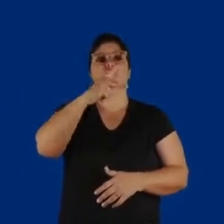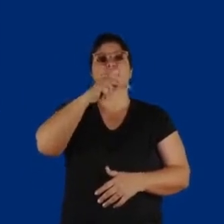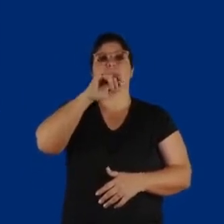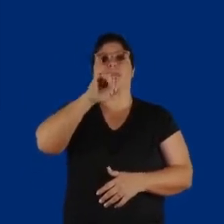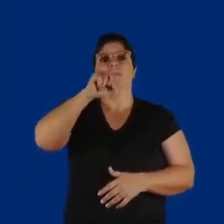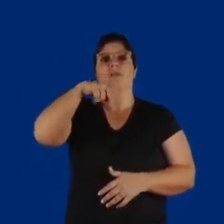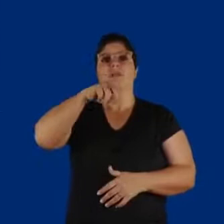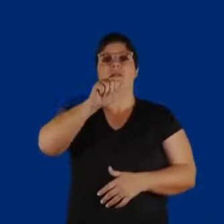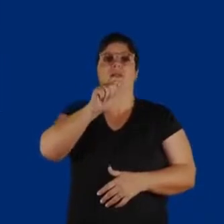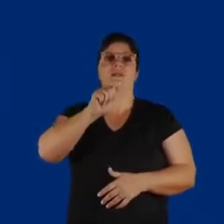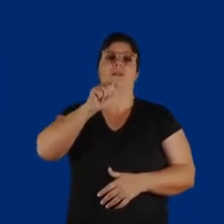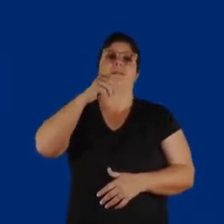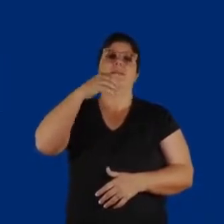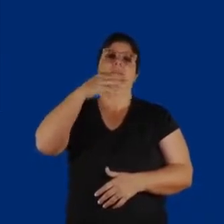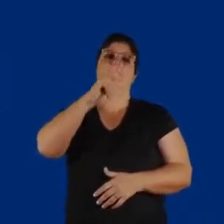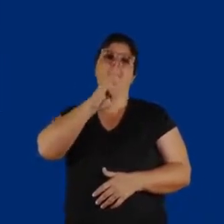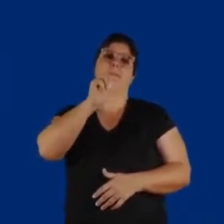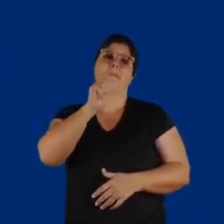Guaranis,